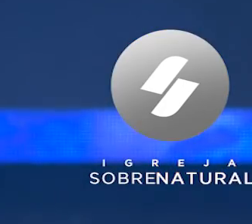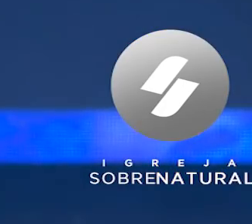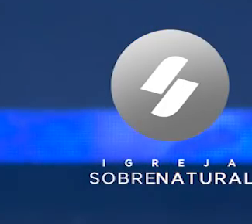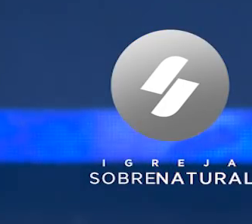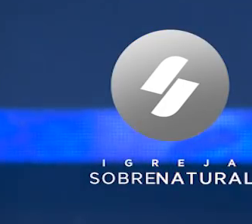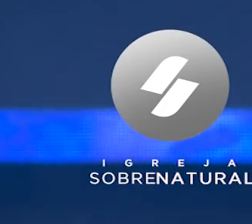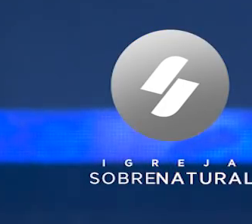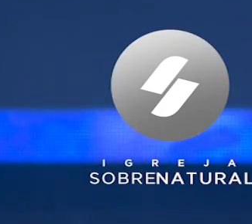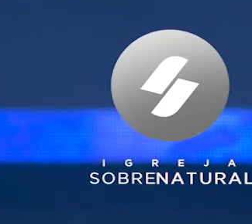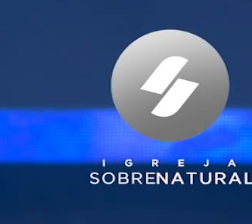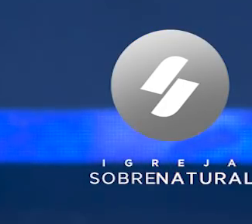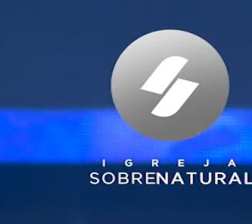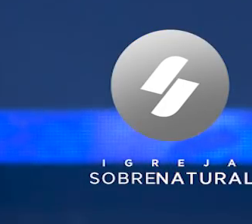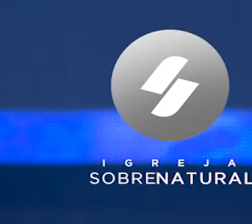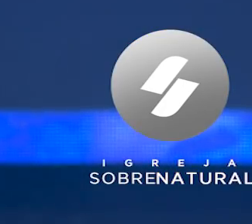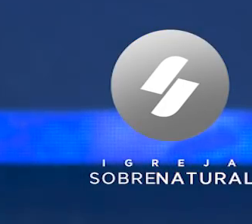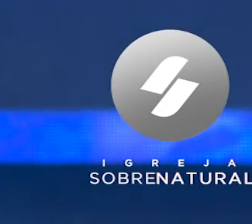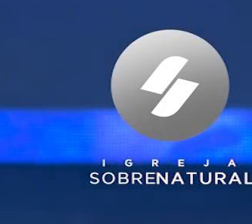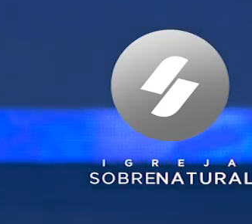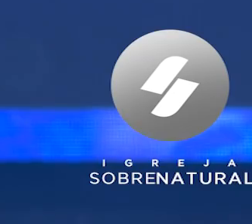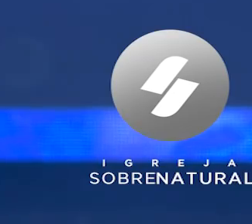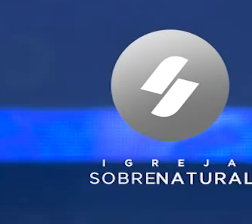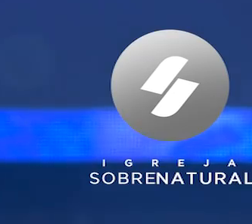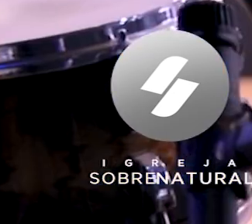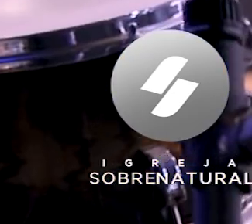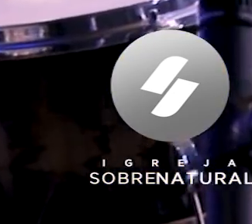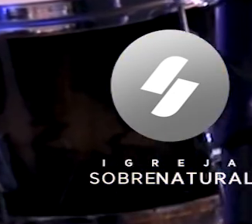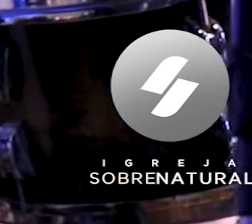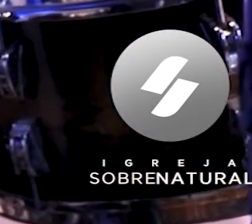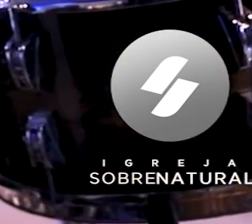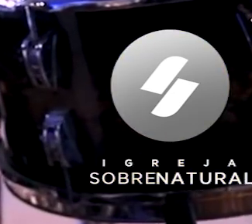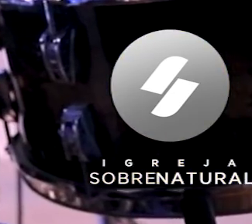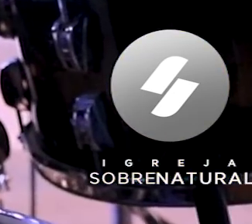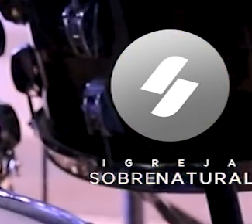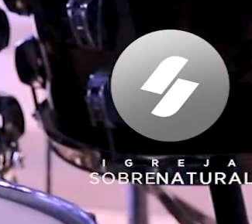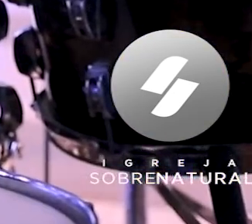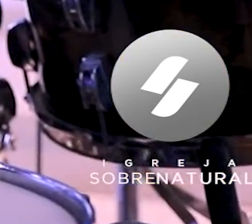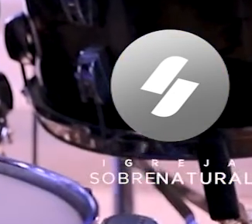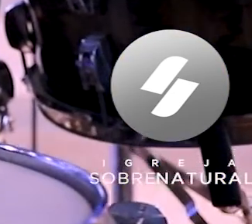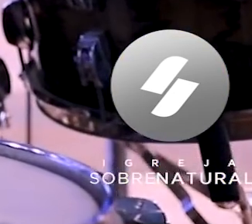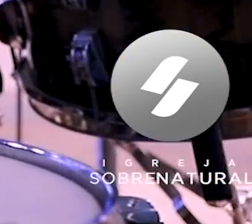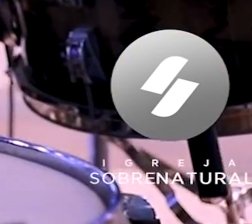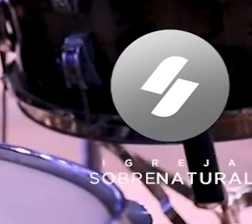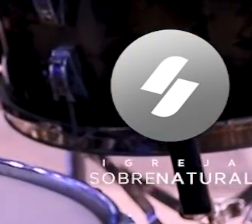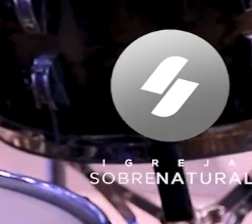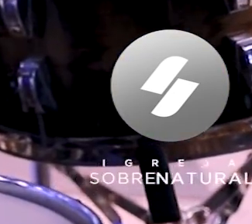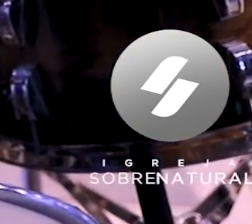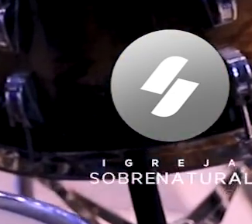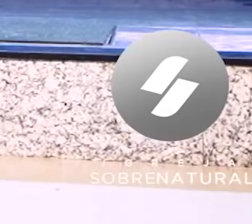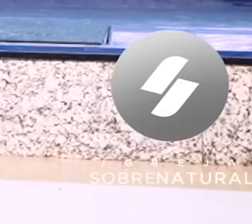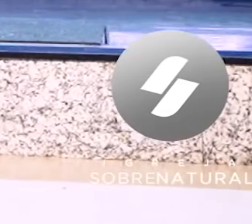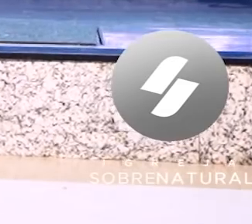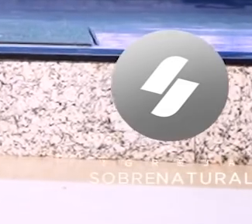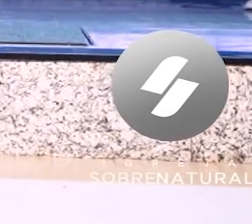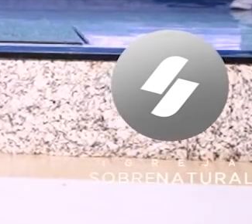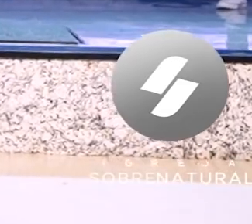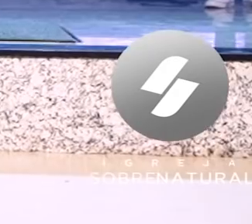tu vai morrer toda glória pertence a ti não